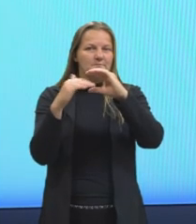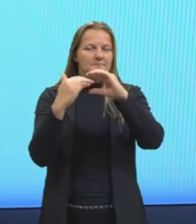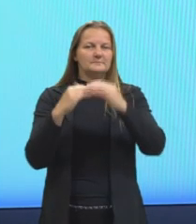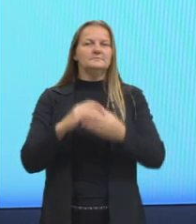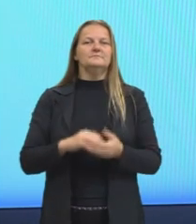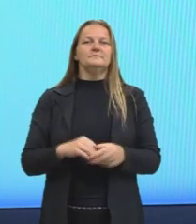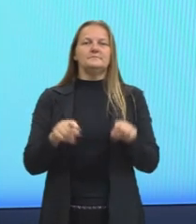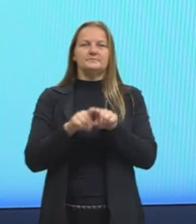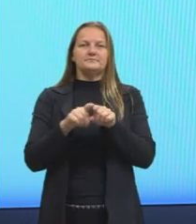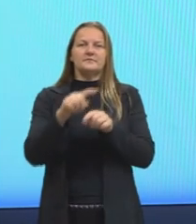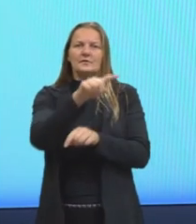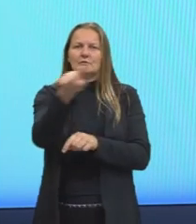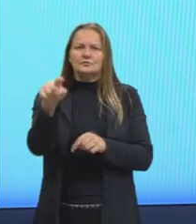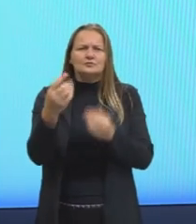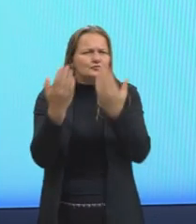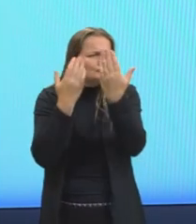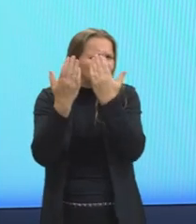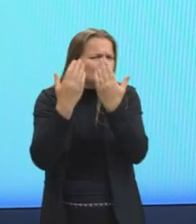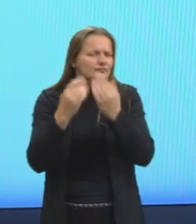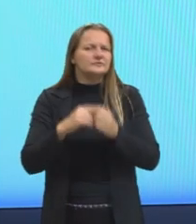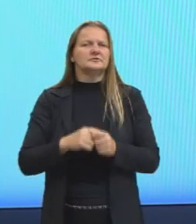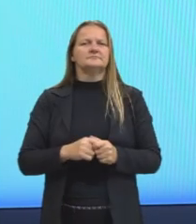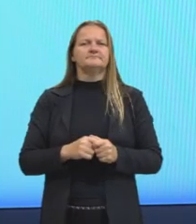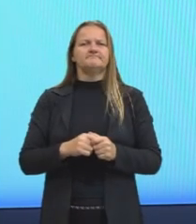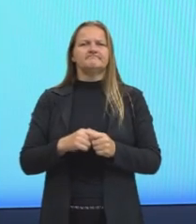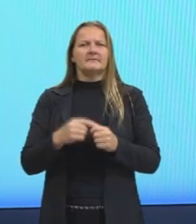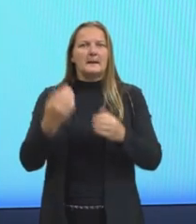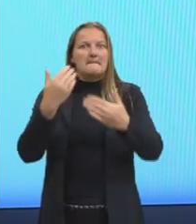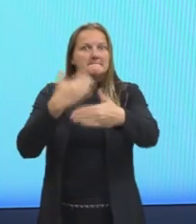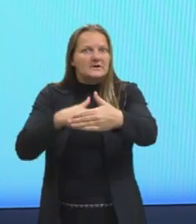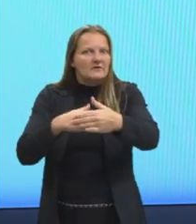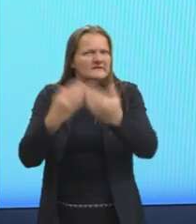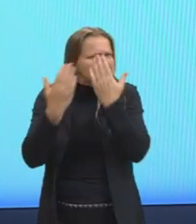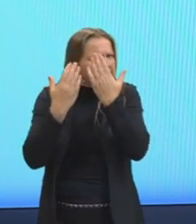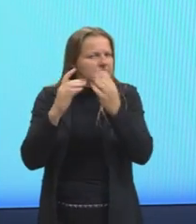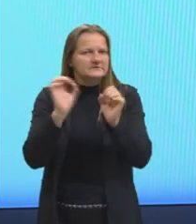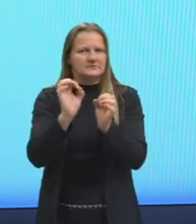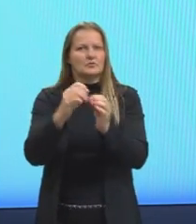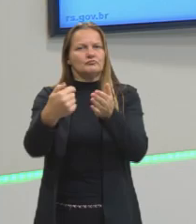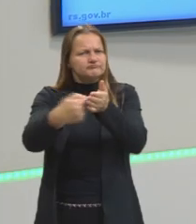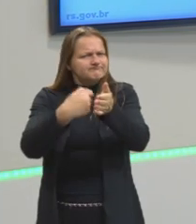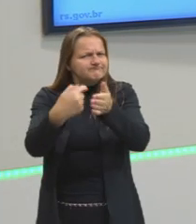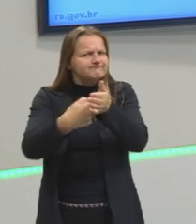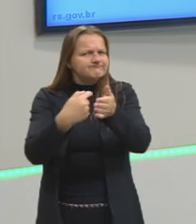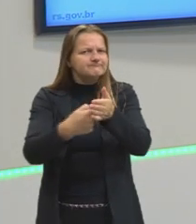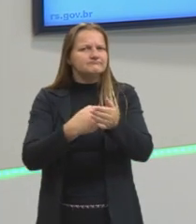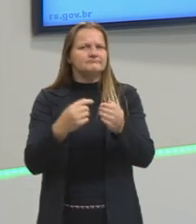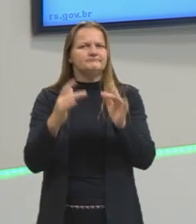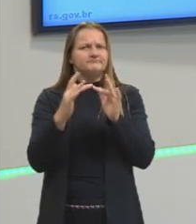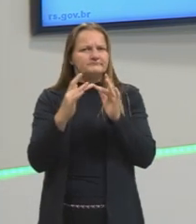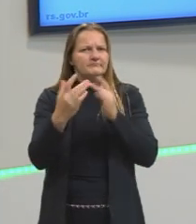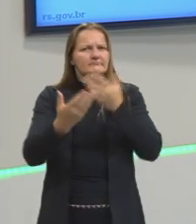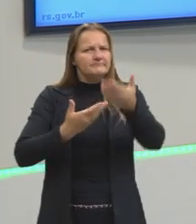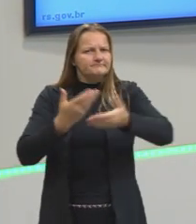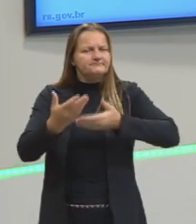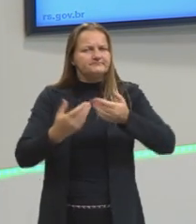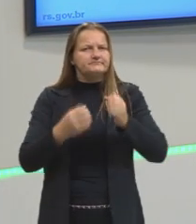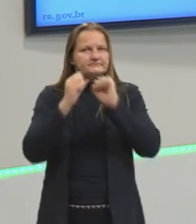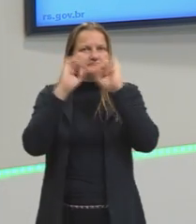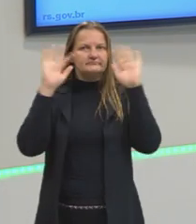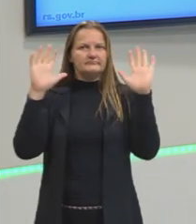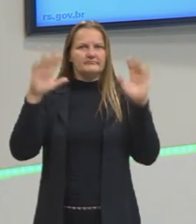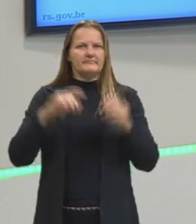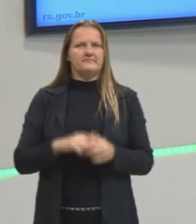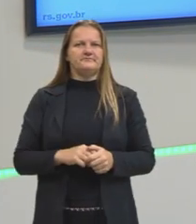certo para ti tirar alguma dúvida não vai para a prova com dúvida gurizada tira tua dúvida na esclarece a tua